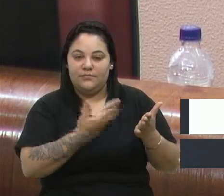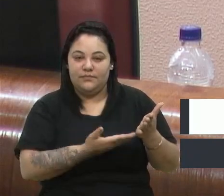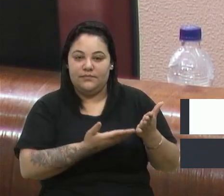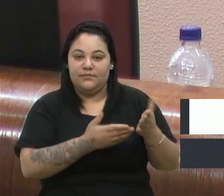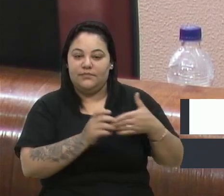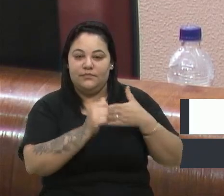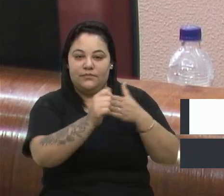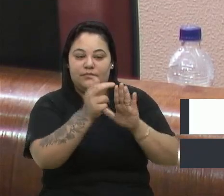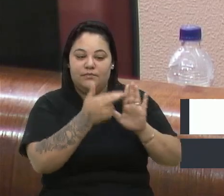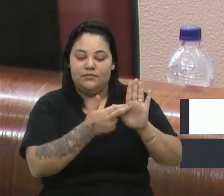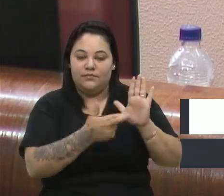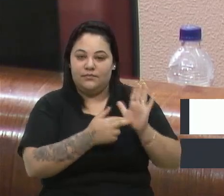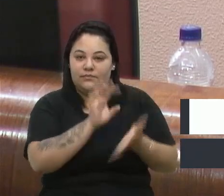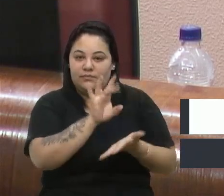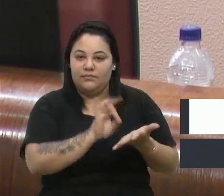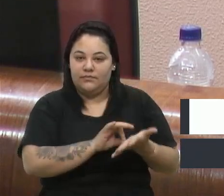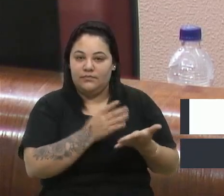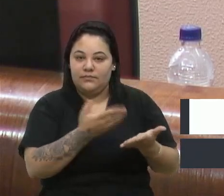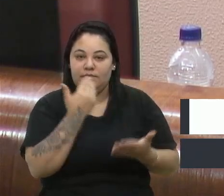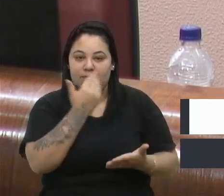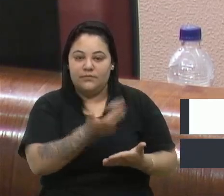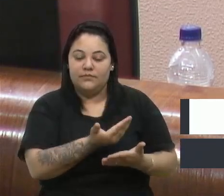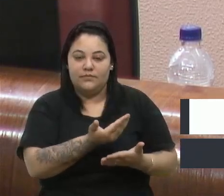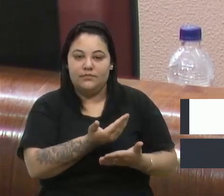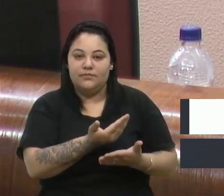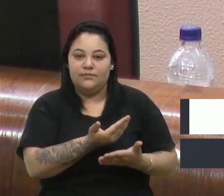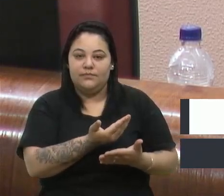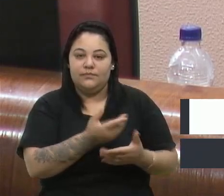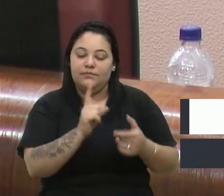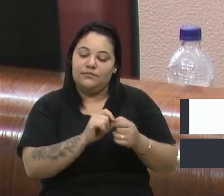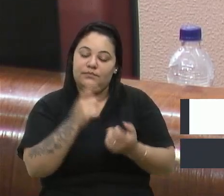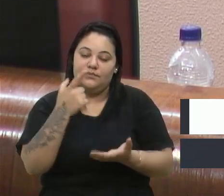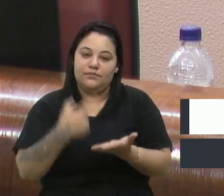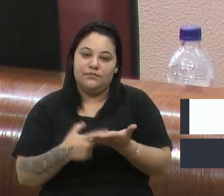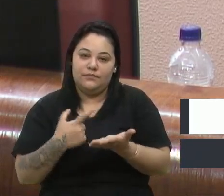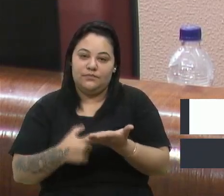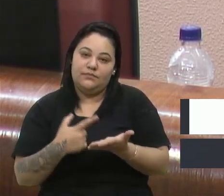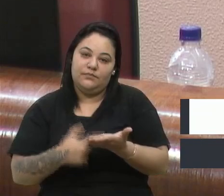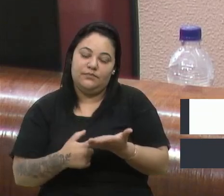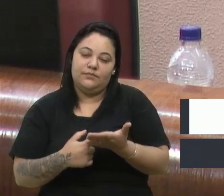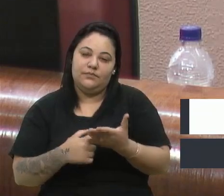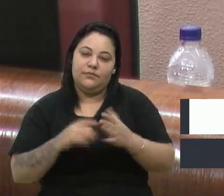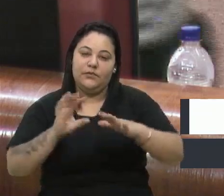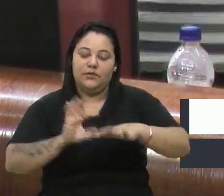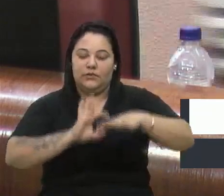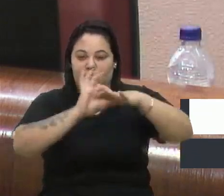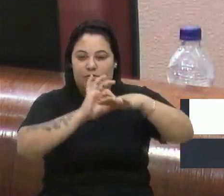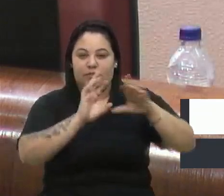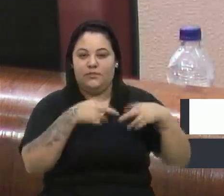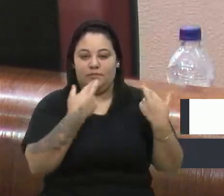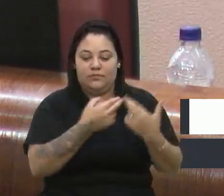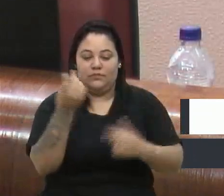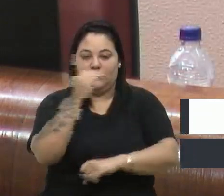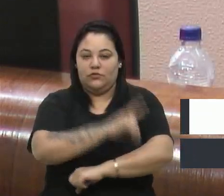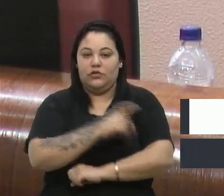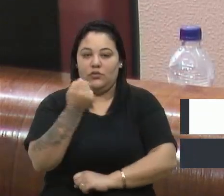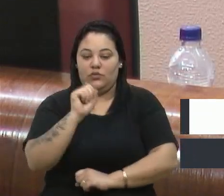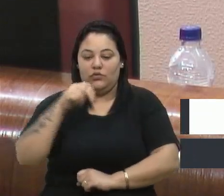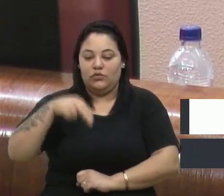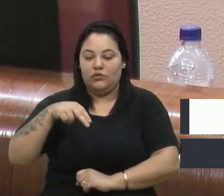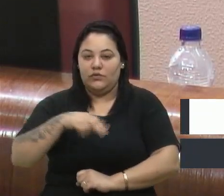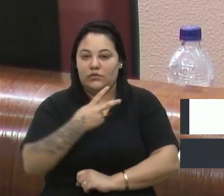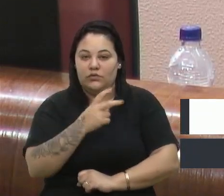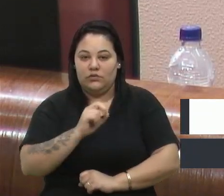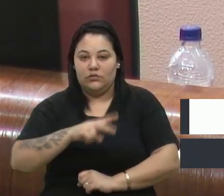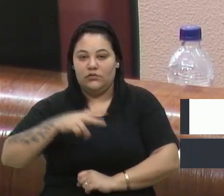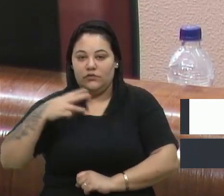normas regimentais, solicitam a realização de um acordo de liderança à sessão ordinária do dia 8 de novembro de